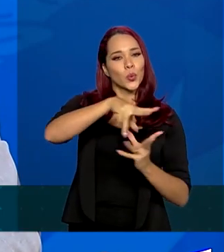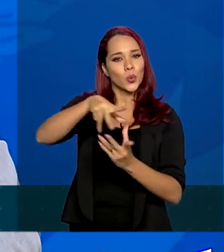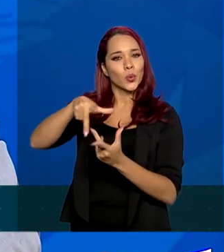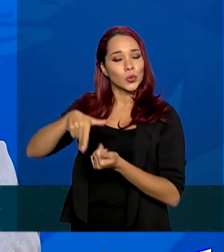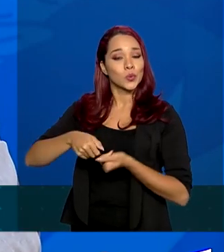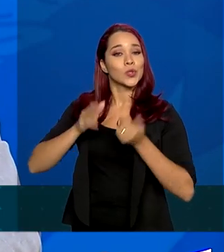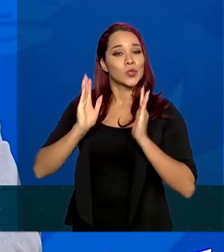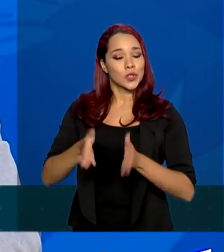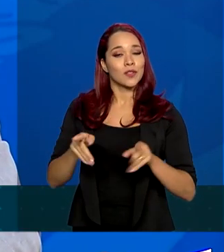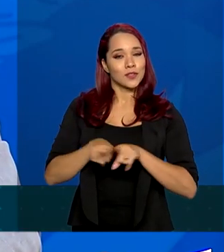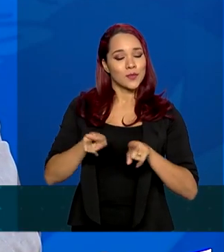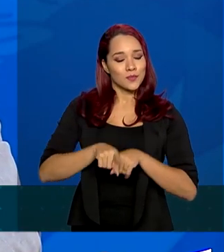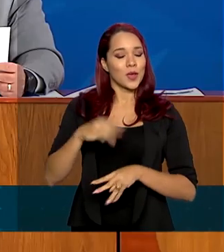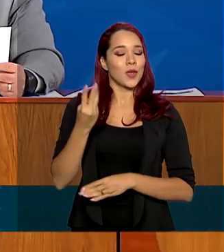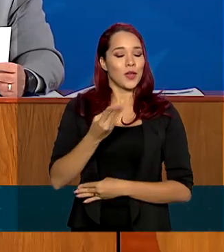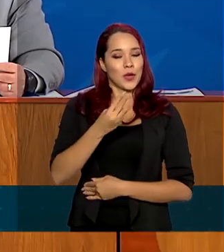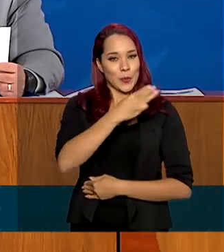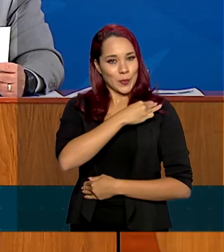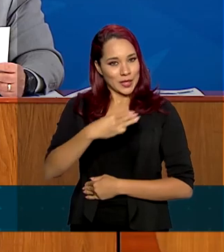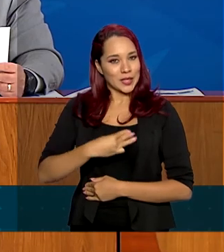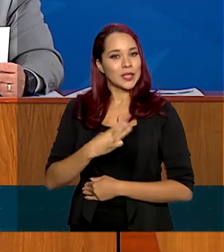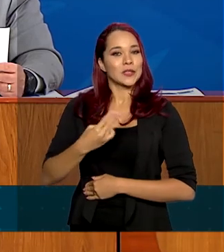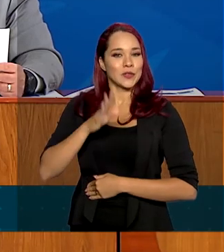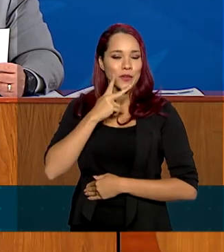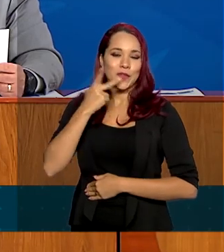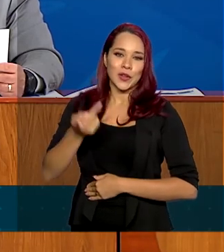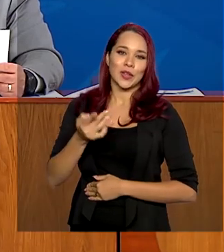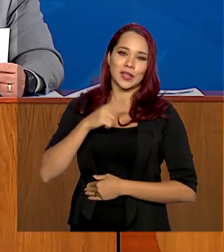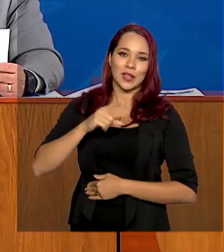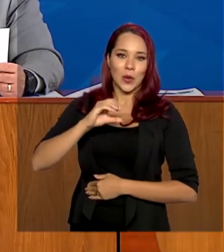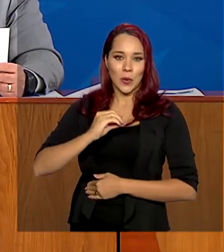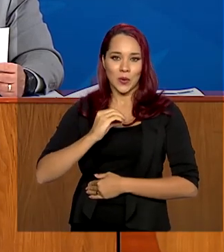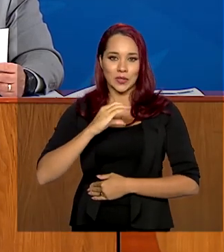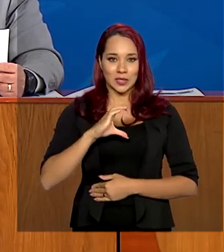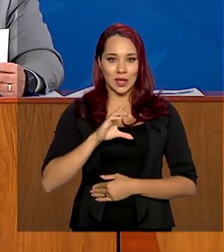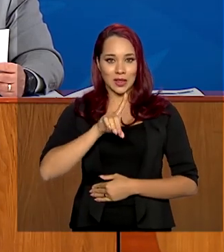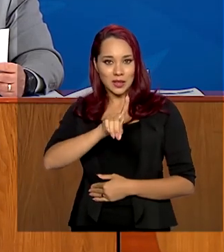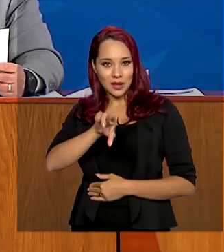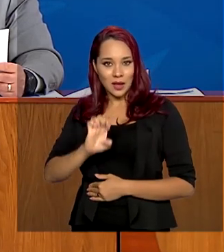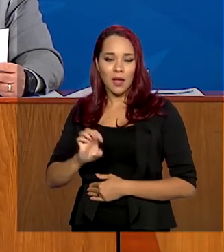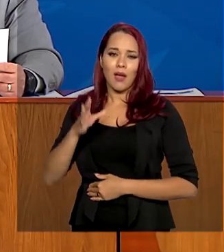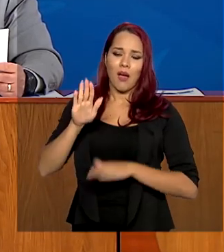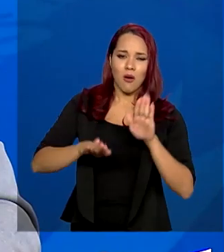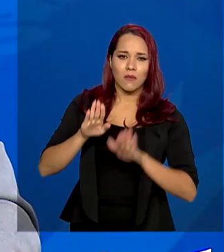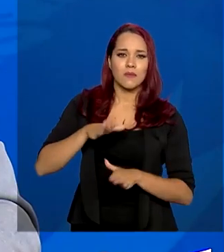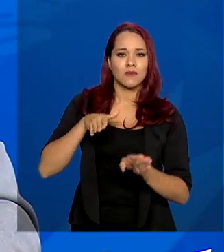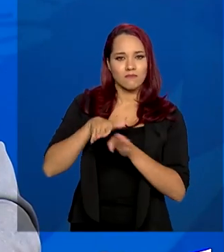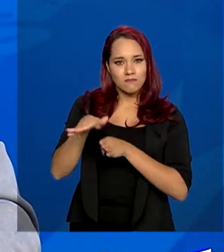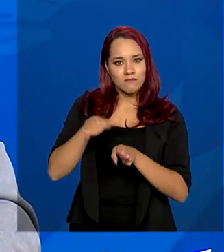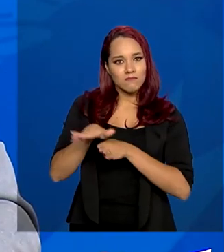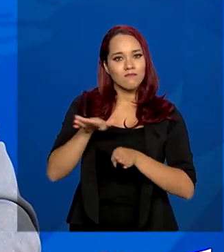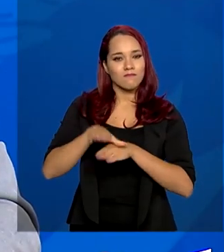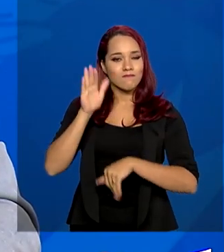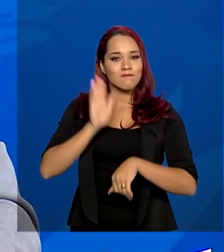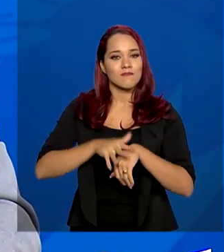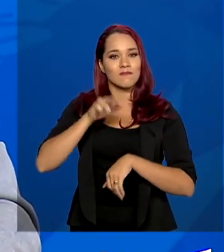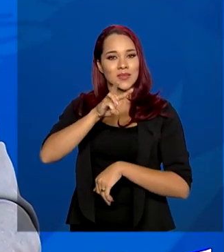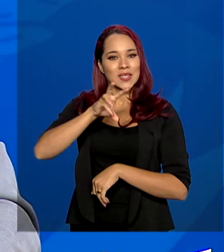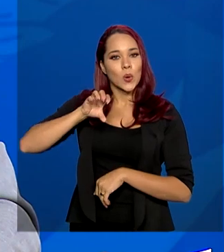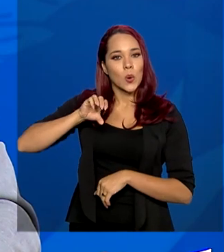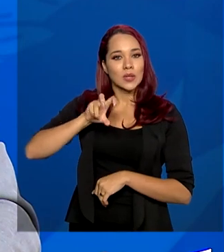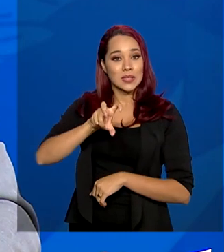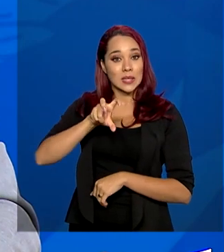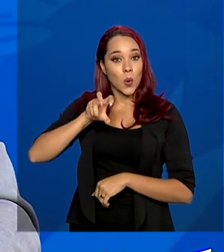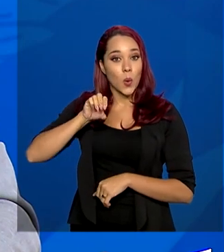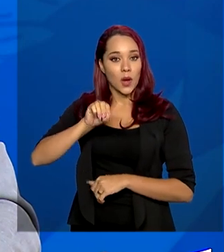Já foi até o ministro Braga Neto disse que recebeu da OECDE algumas solicitações de orientação. Mais de 50 milhões